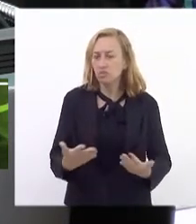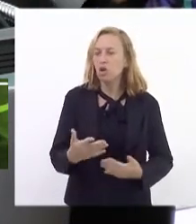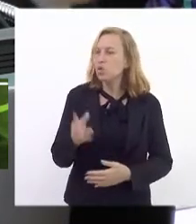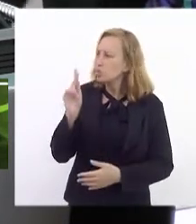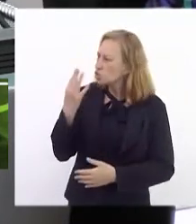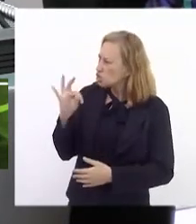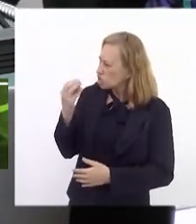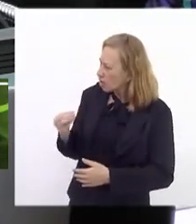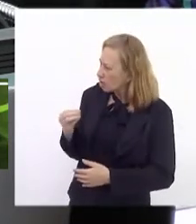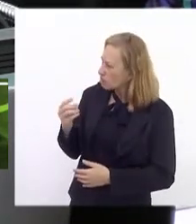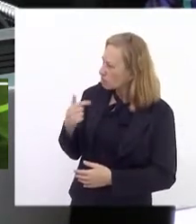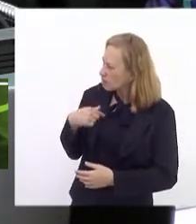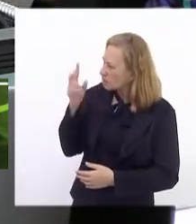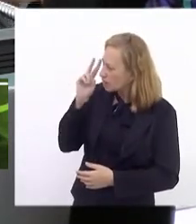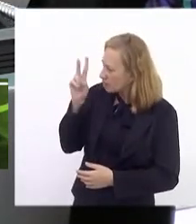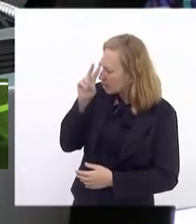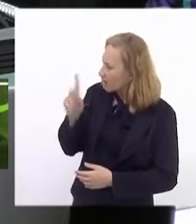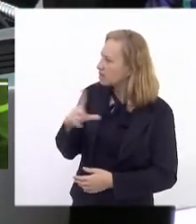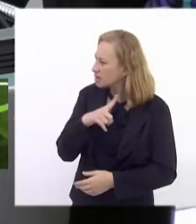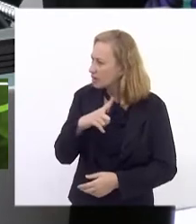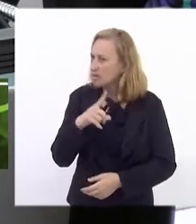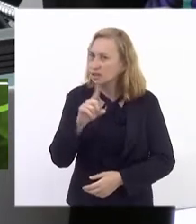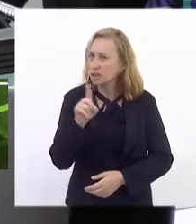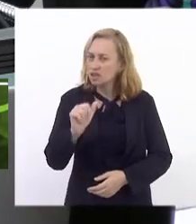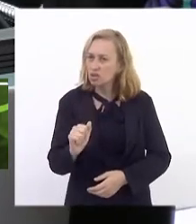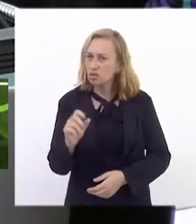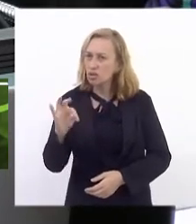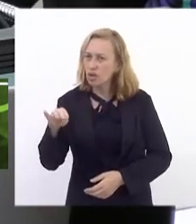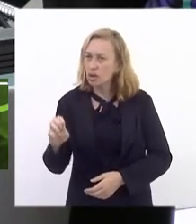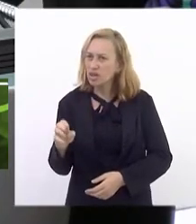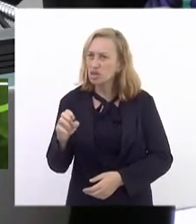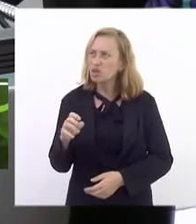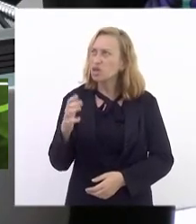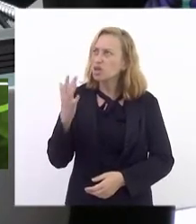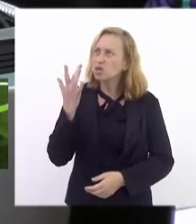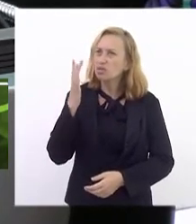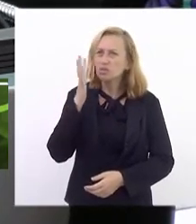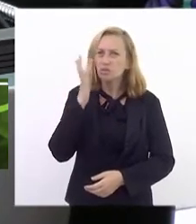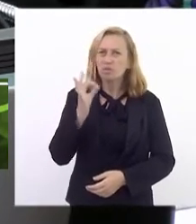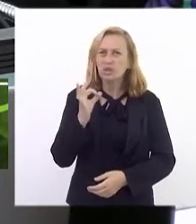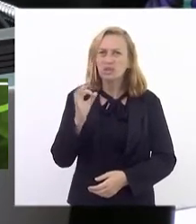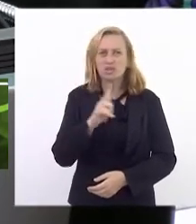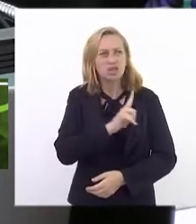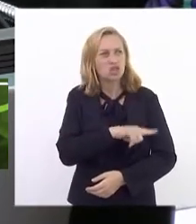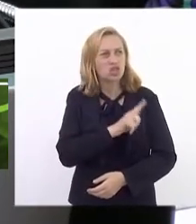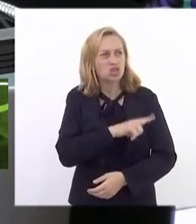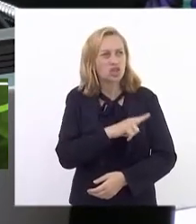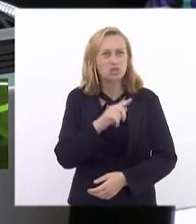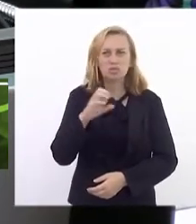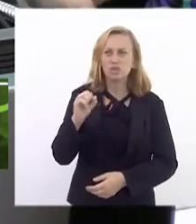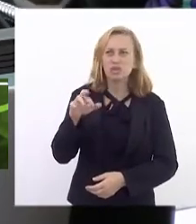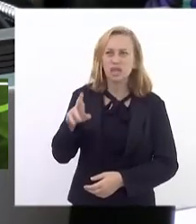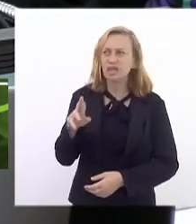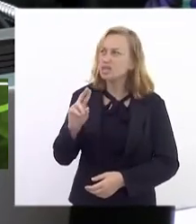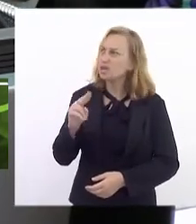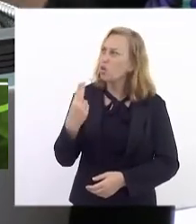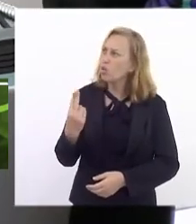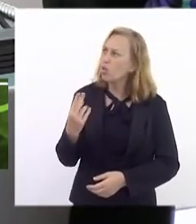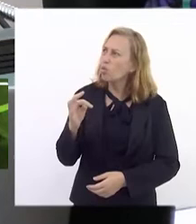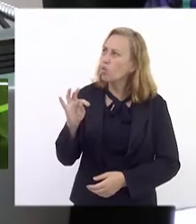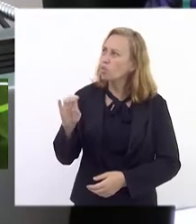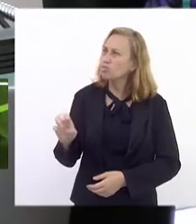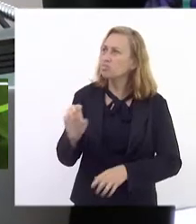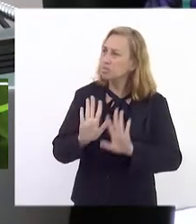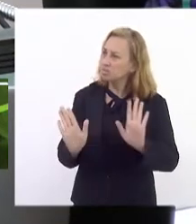lembrar, porque teve esse programa na Zona Oeste. Eu não me lembro se foi lá na gestão do César ou do Conde, mas ainda tem.